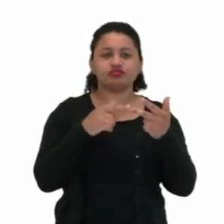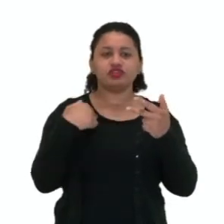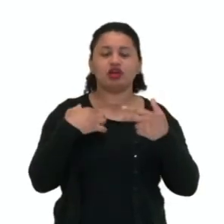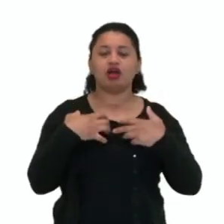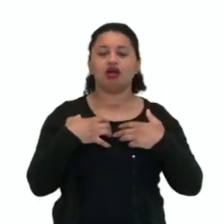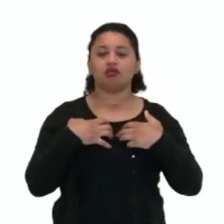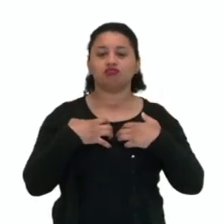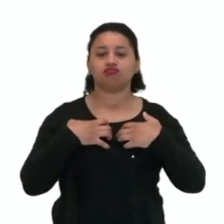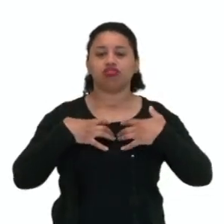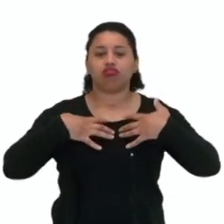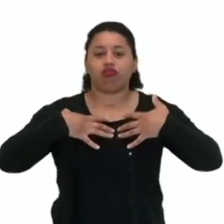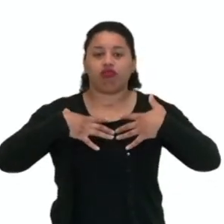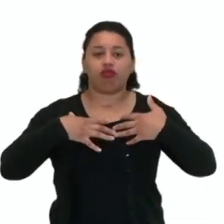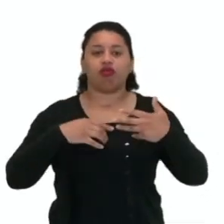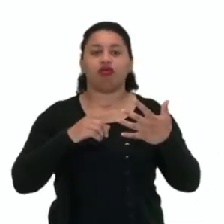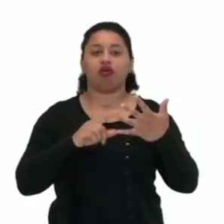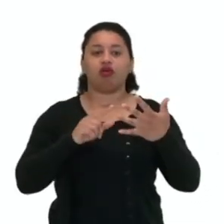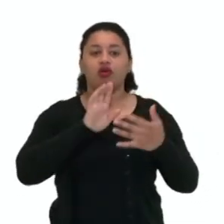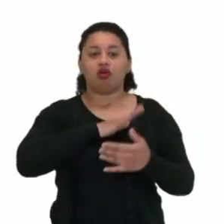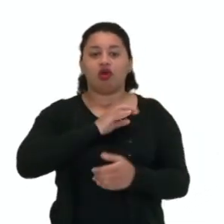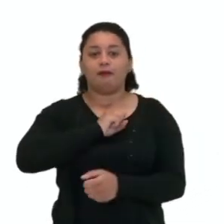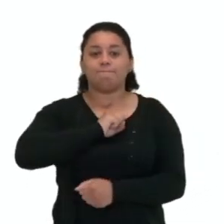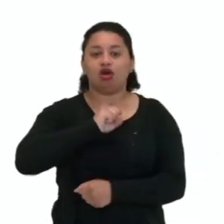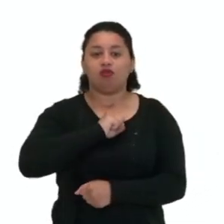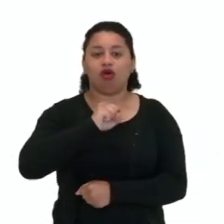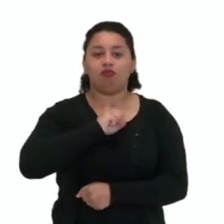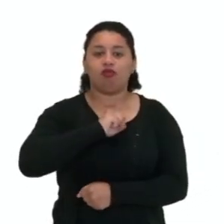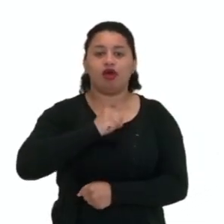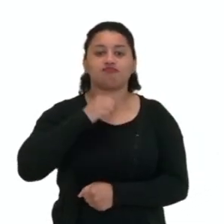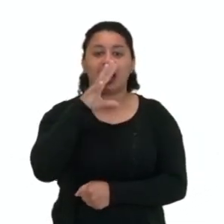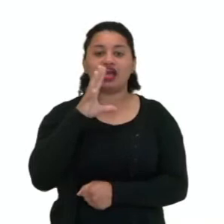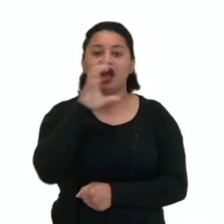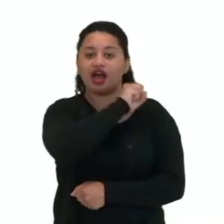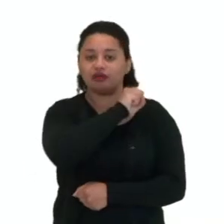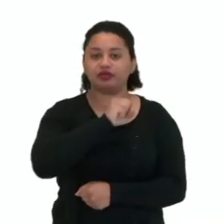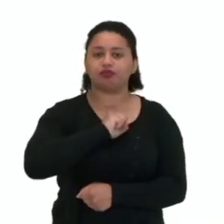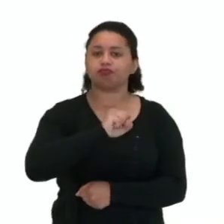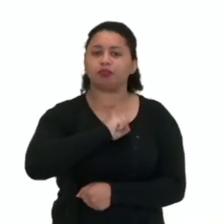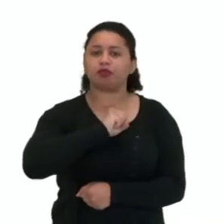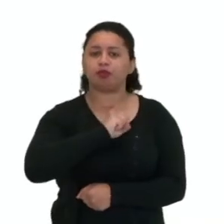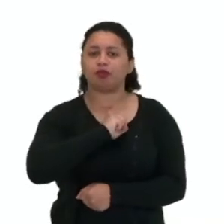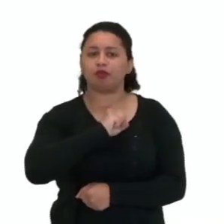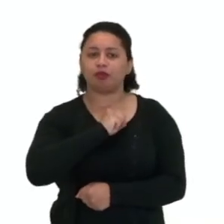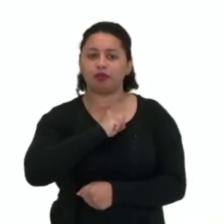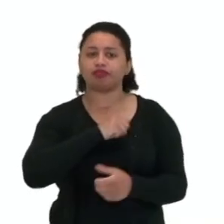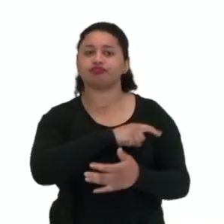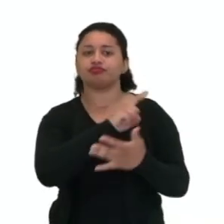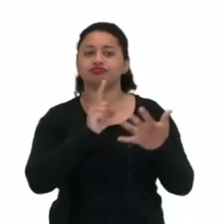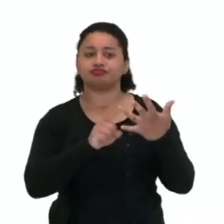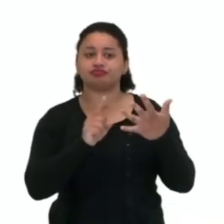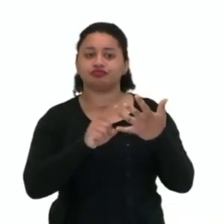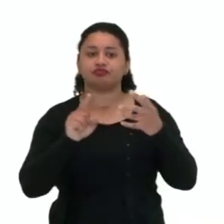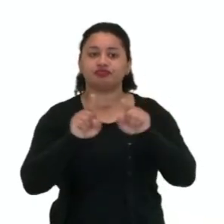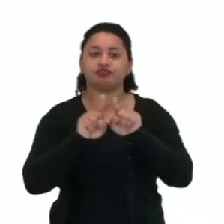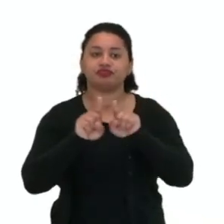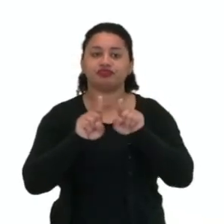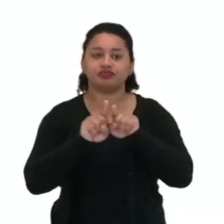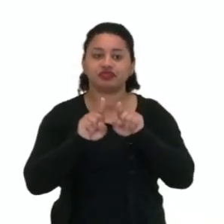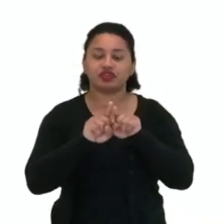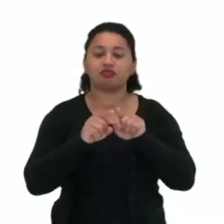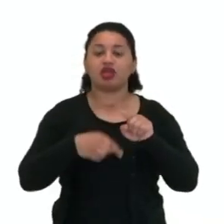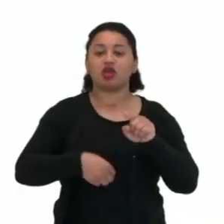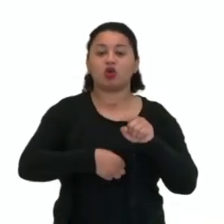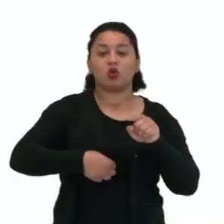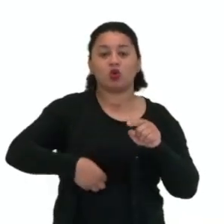brônquios, o seu coração, os batimentos cardíacos vão acelerar, vai inibir a atividade do seu